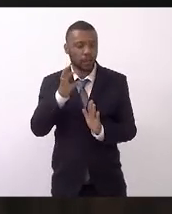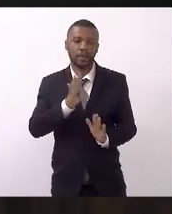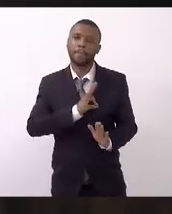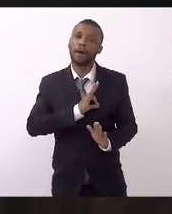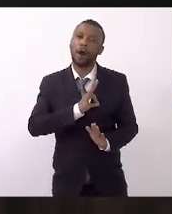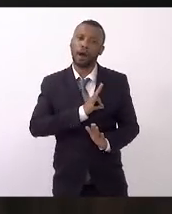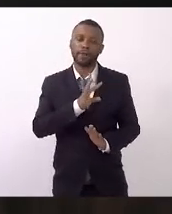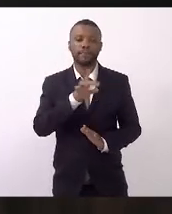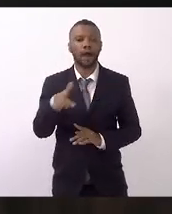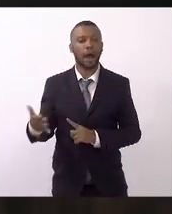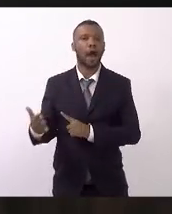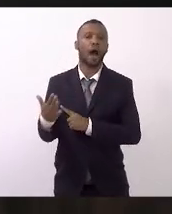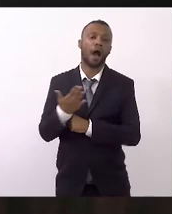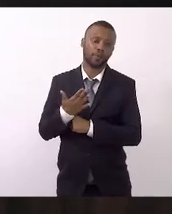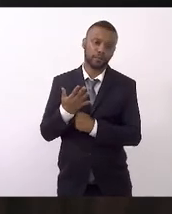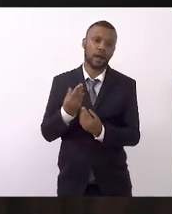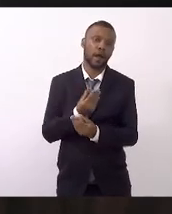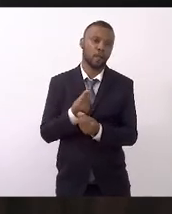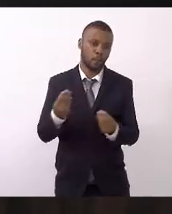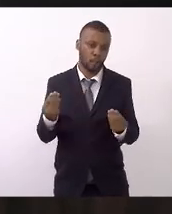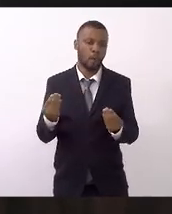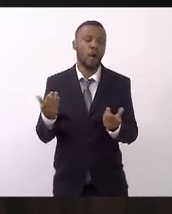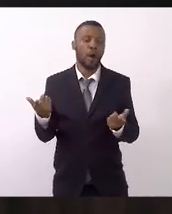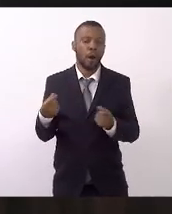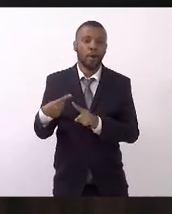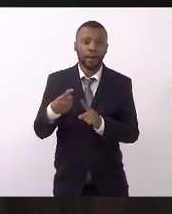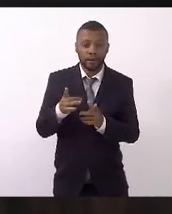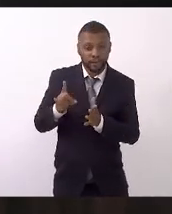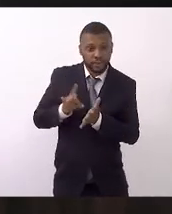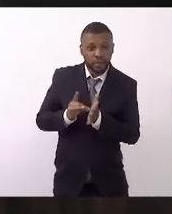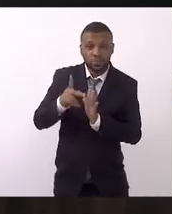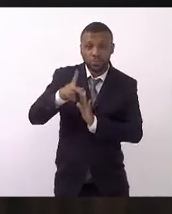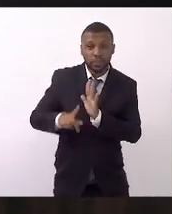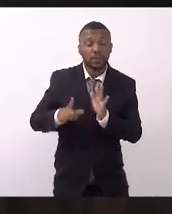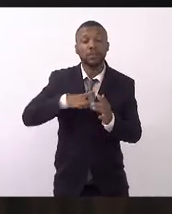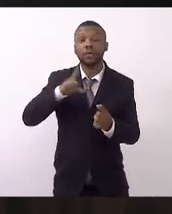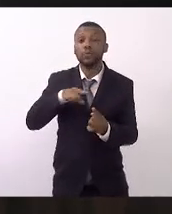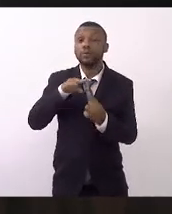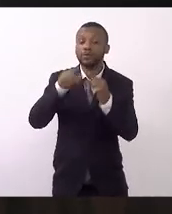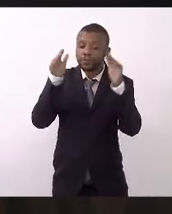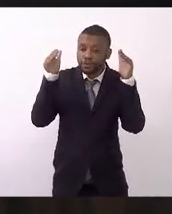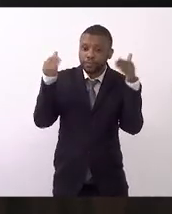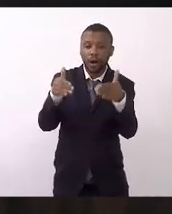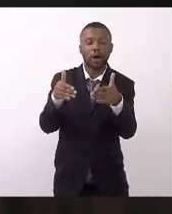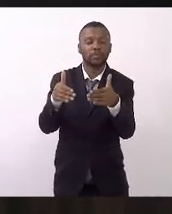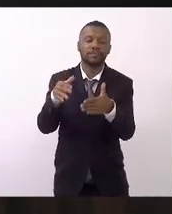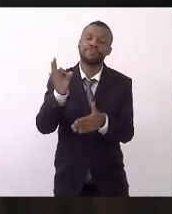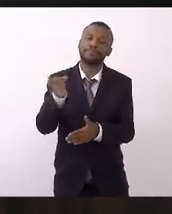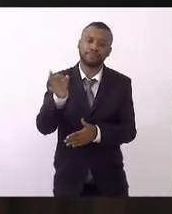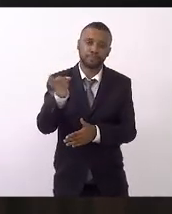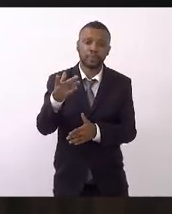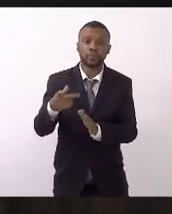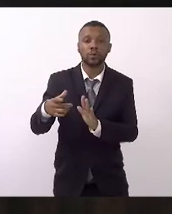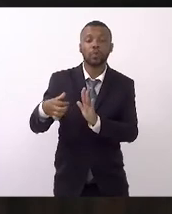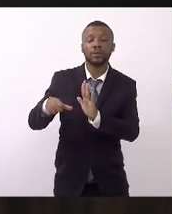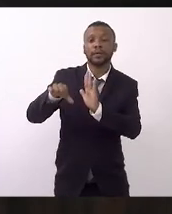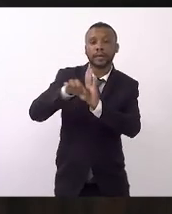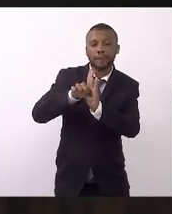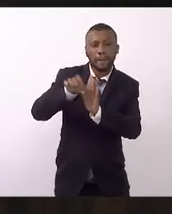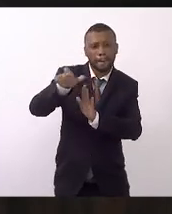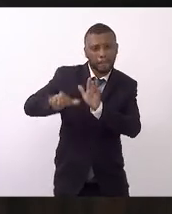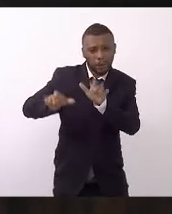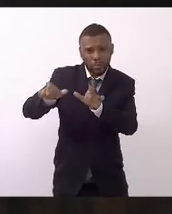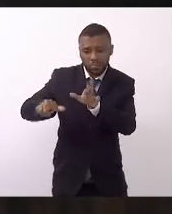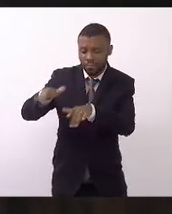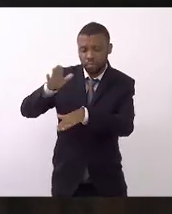vai contribuir muito, porque, na verdade, o projeto visa esse recorte, sim. Os crimes, pessoas que